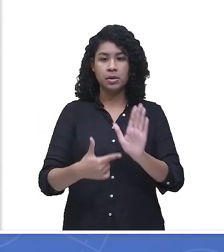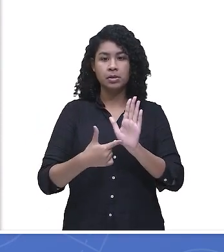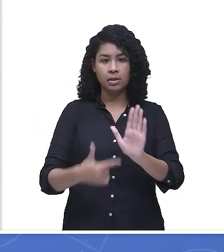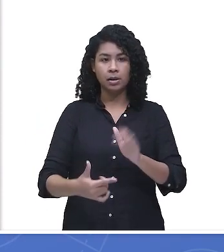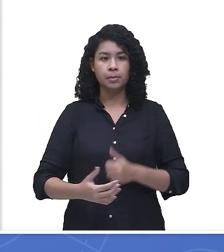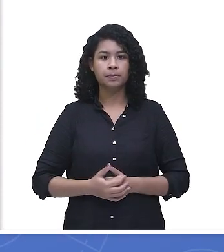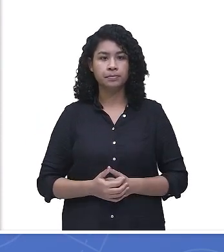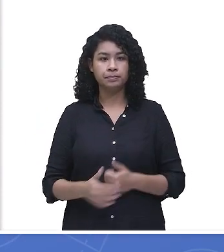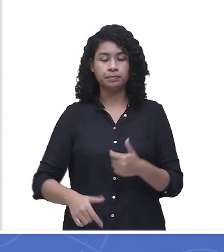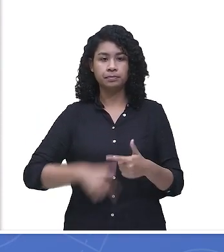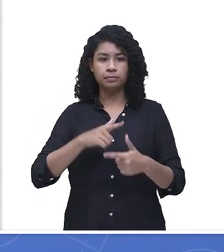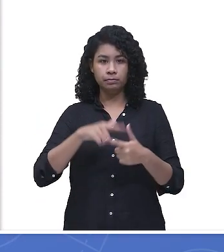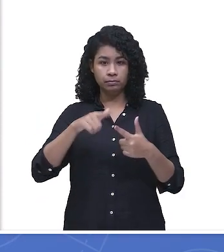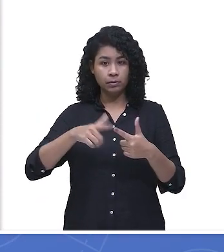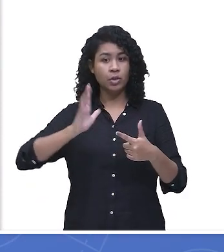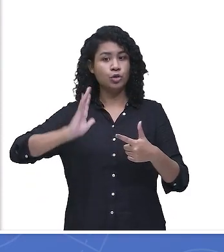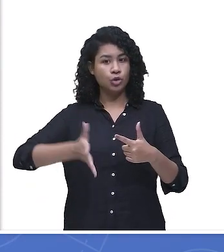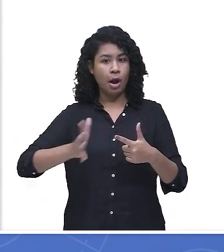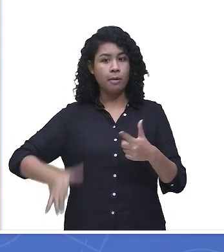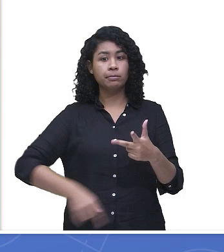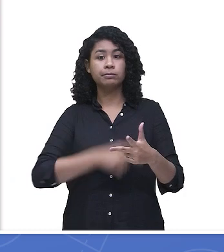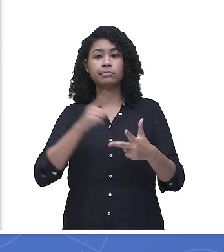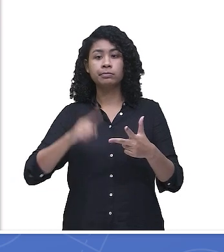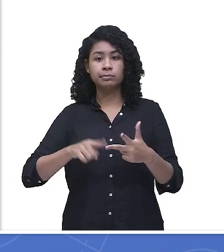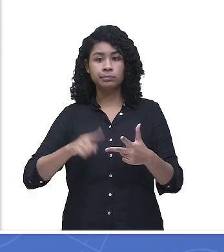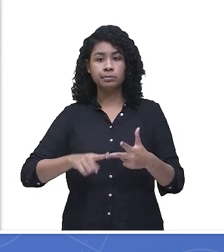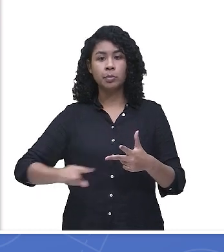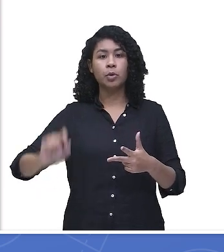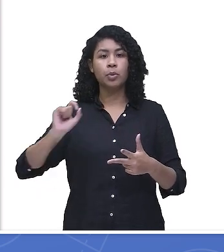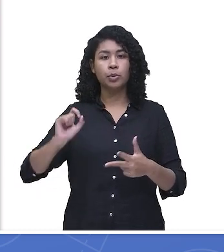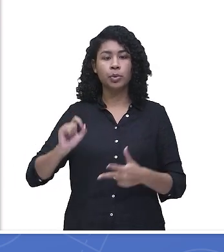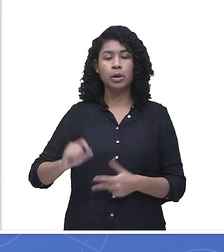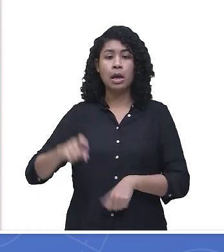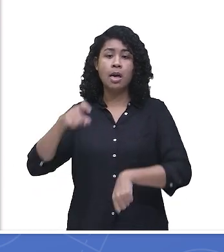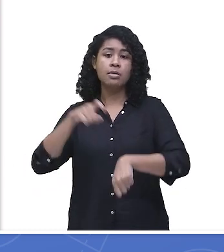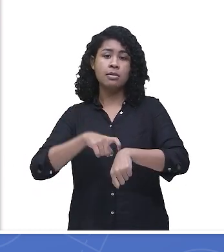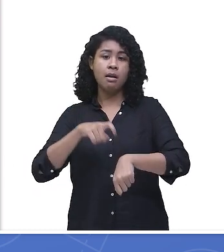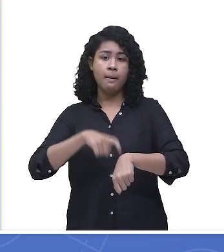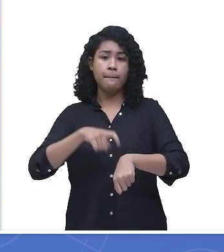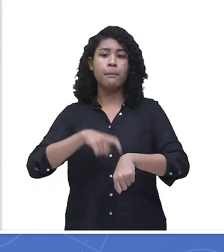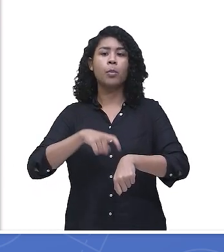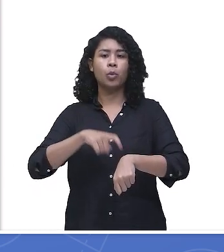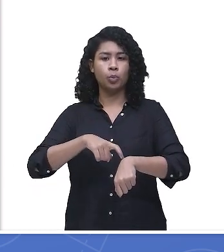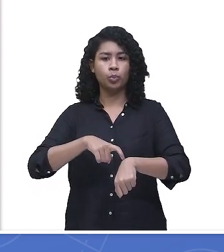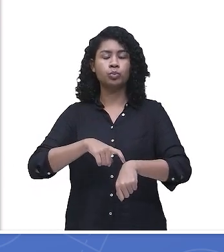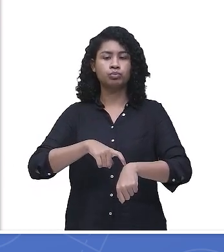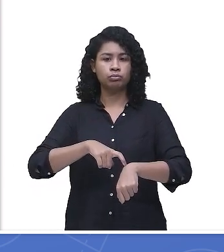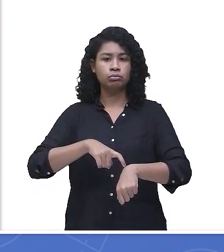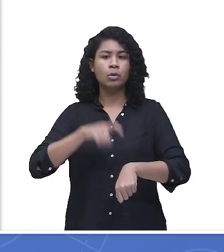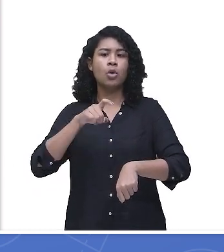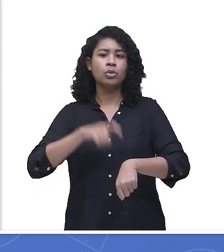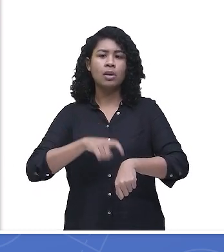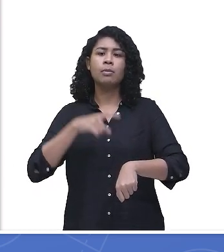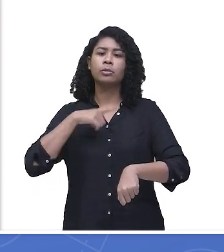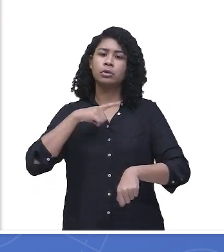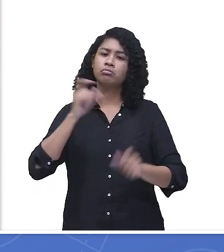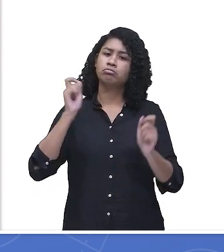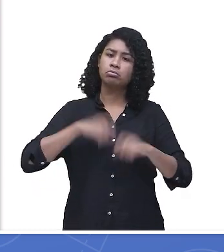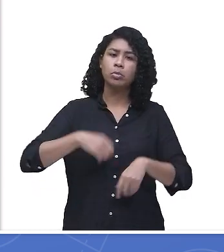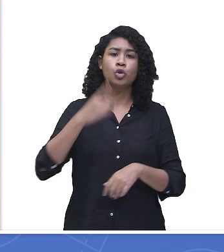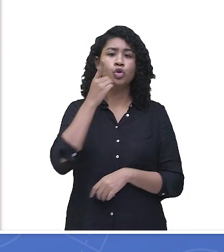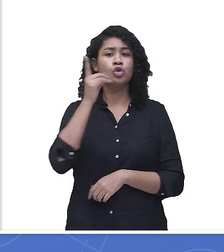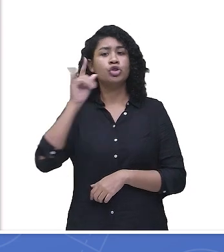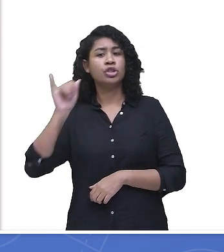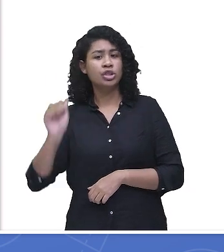tempo. Olha só. Na novela, o tempo é histórico, isto é, determinado pelo calendário e pelo relógio,